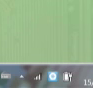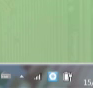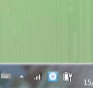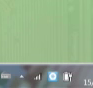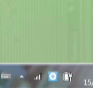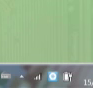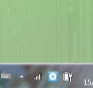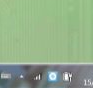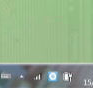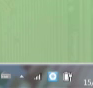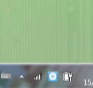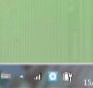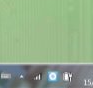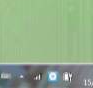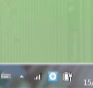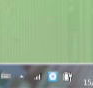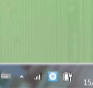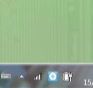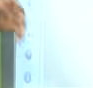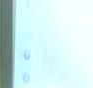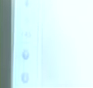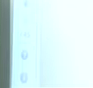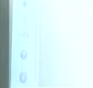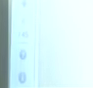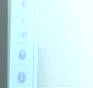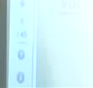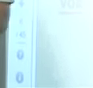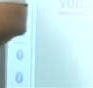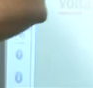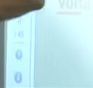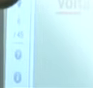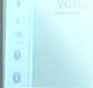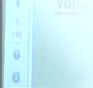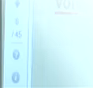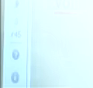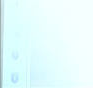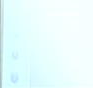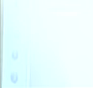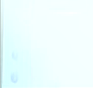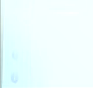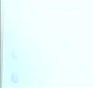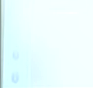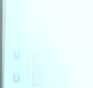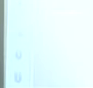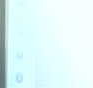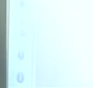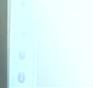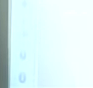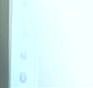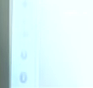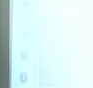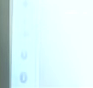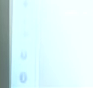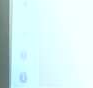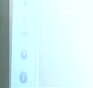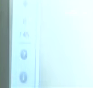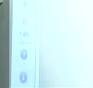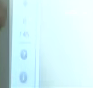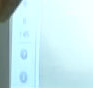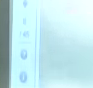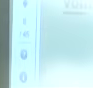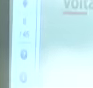Esse é a grande desafio nosso. Nesse primeiro momento da aula, a gente não vai nem falar de programação, a gente vai falar como funciona o nosso